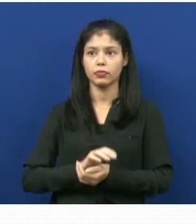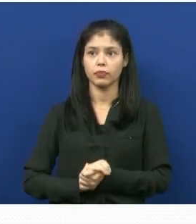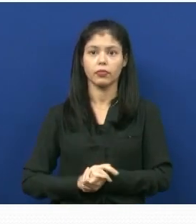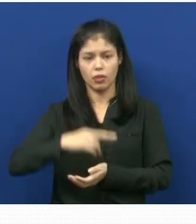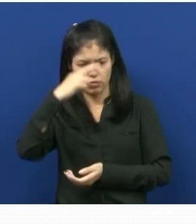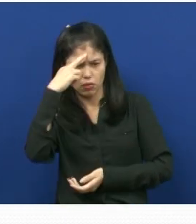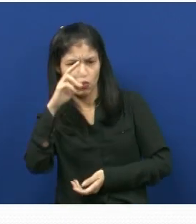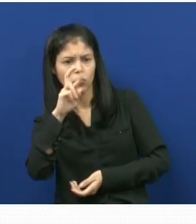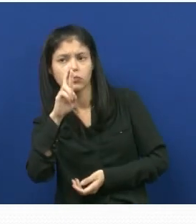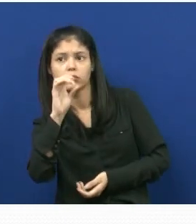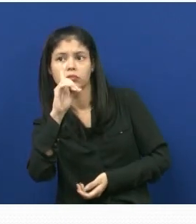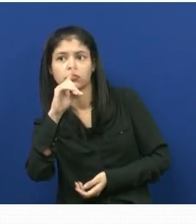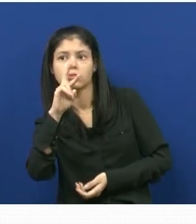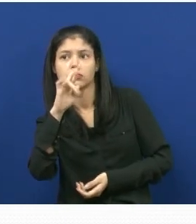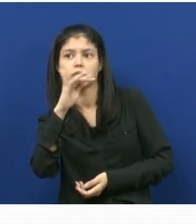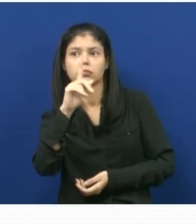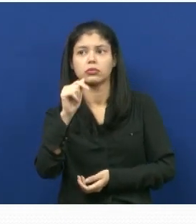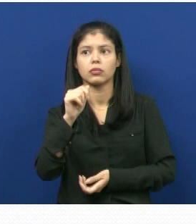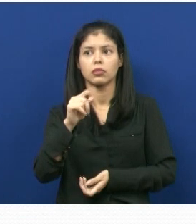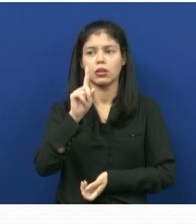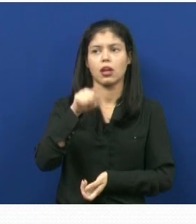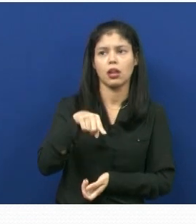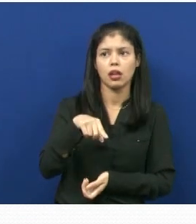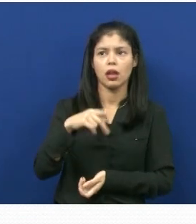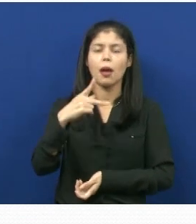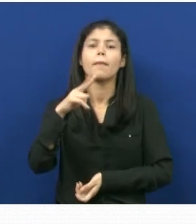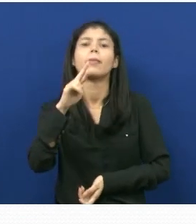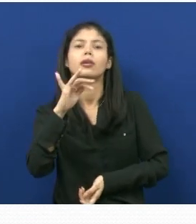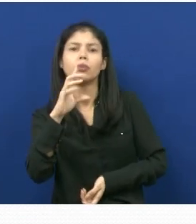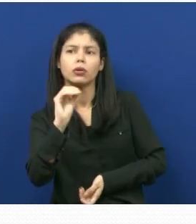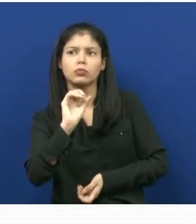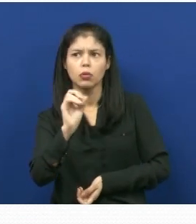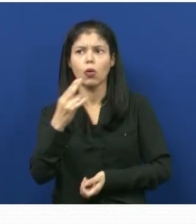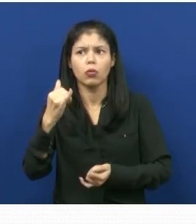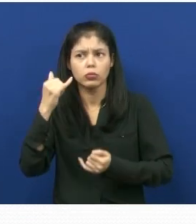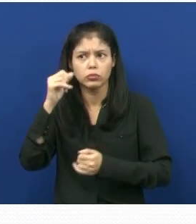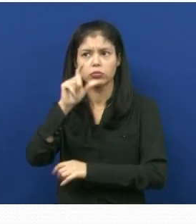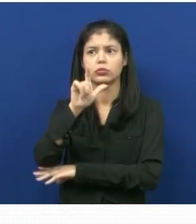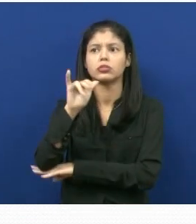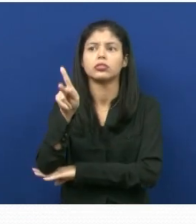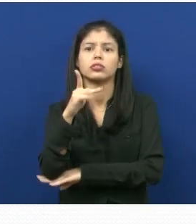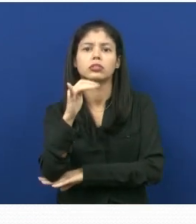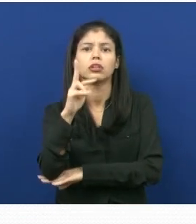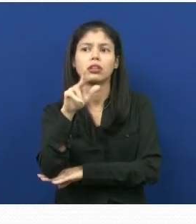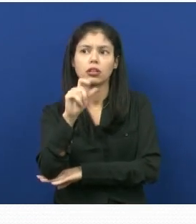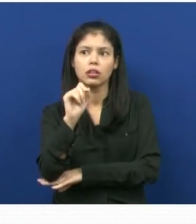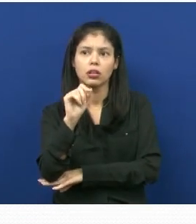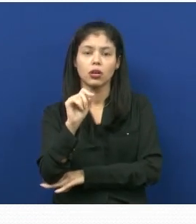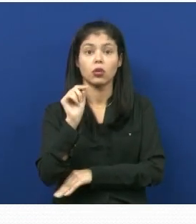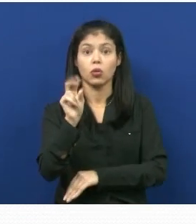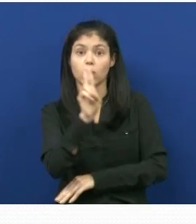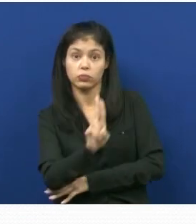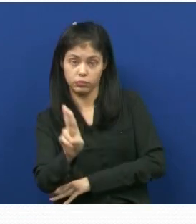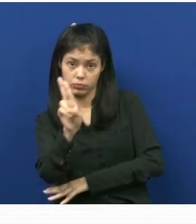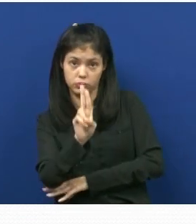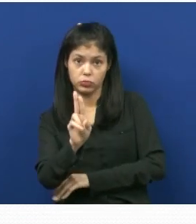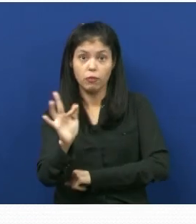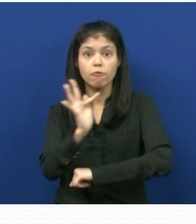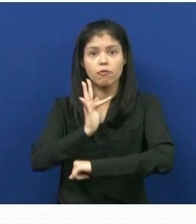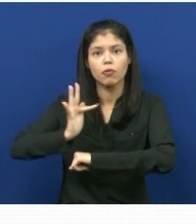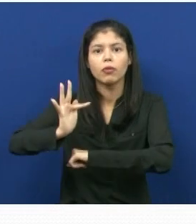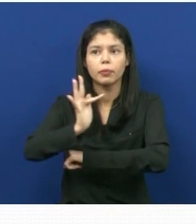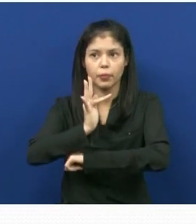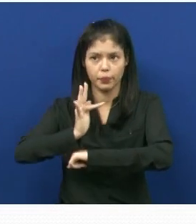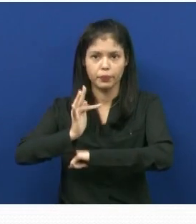Senhor Rodrigues é peruano ou chileno? Nesse caso, senhor Rodrigues, eu estou utilizando um tratamento